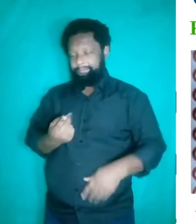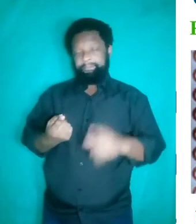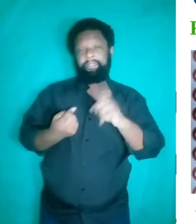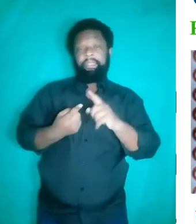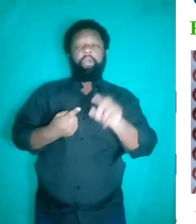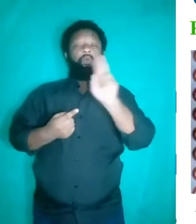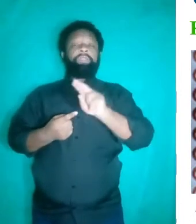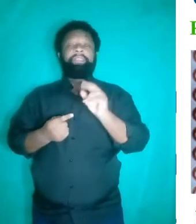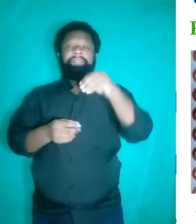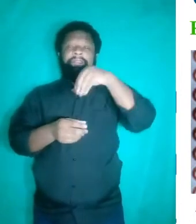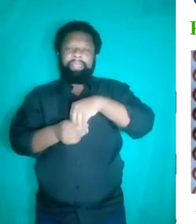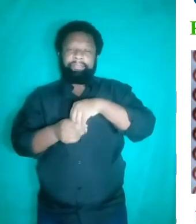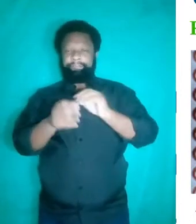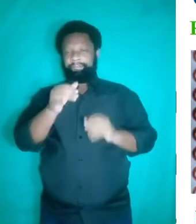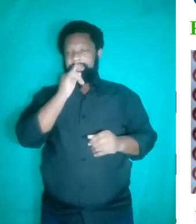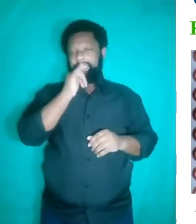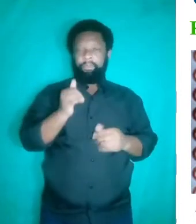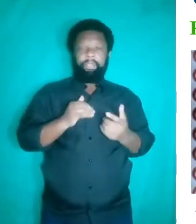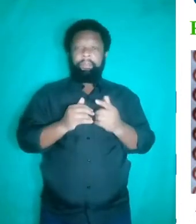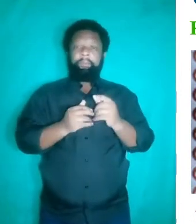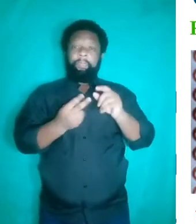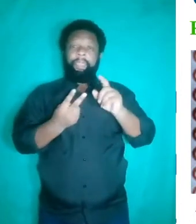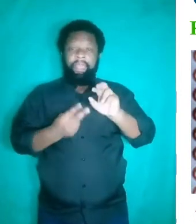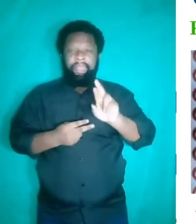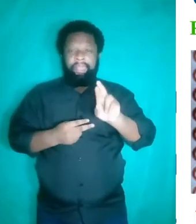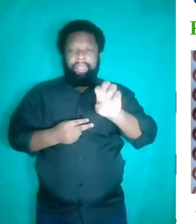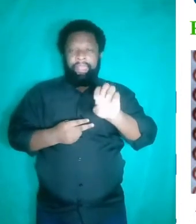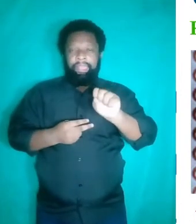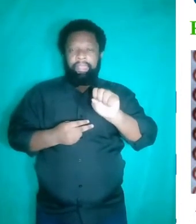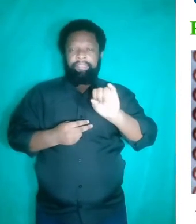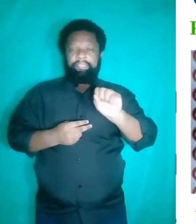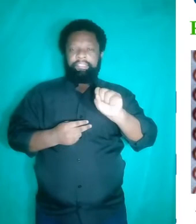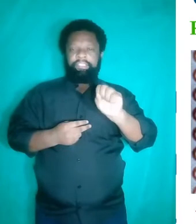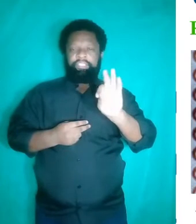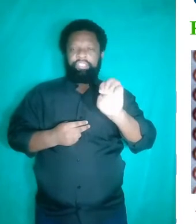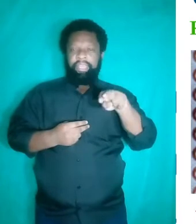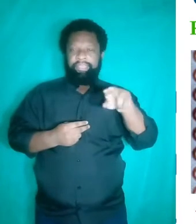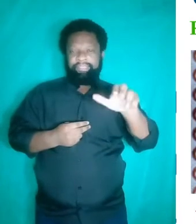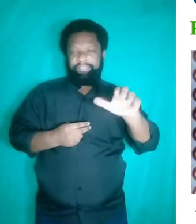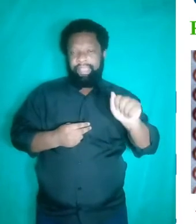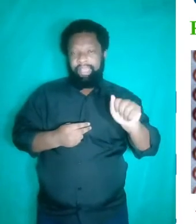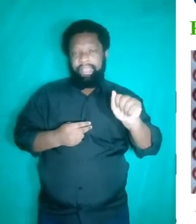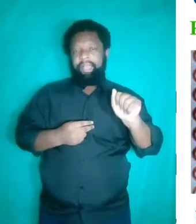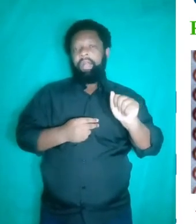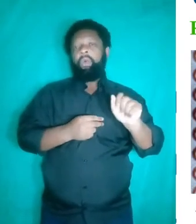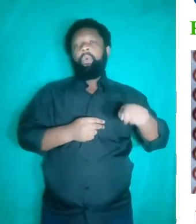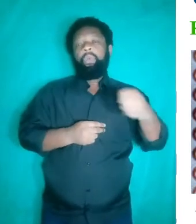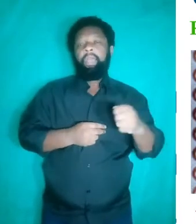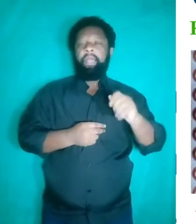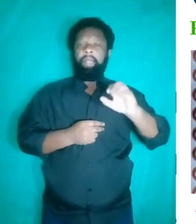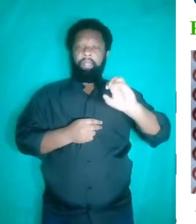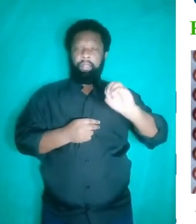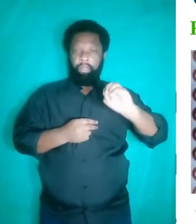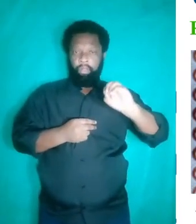assim? Só uma observação. A gente vai medir resistência em ohm. Esse M fica mudo. Ohm. E